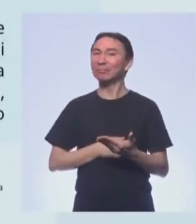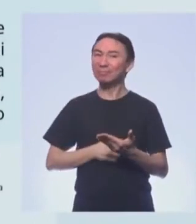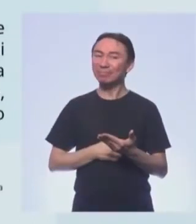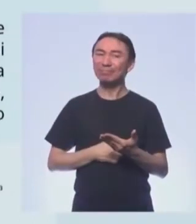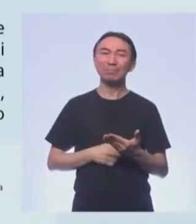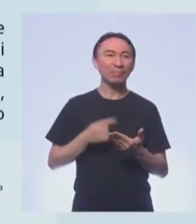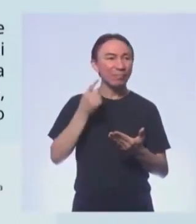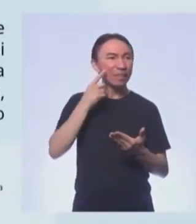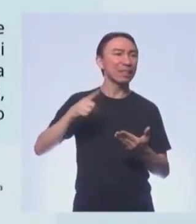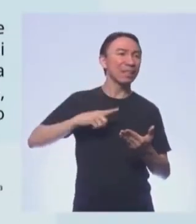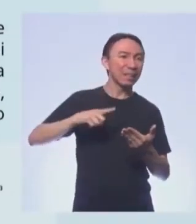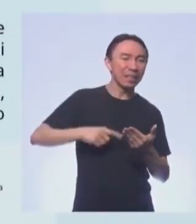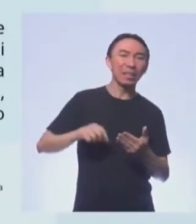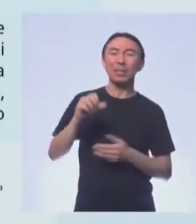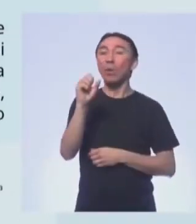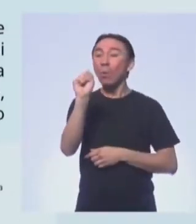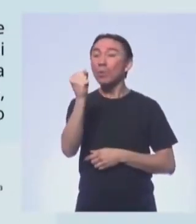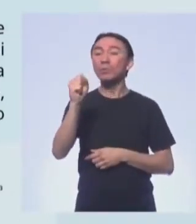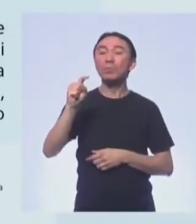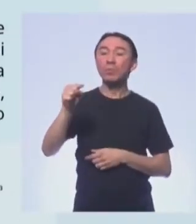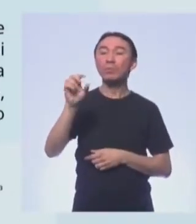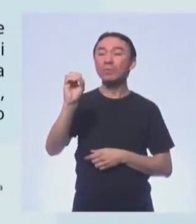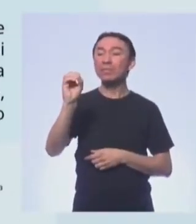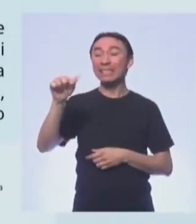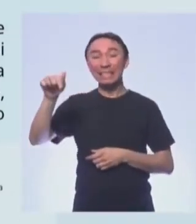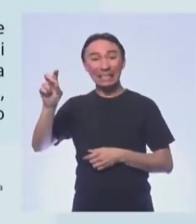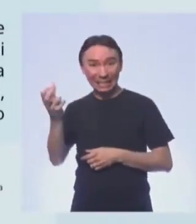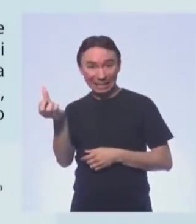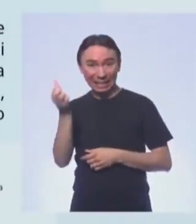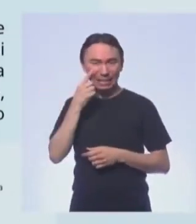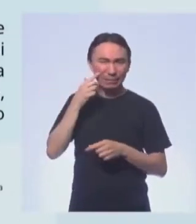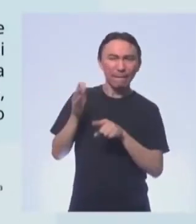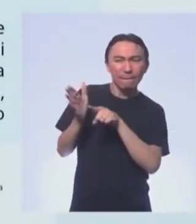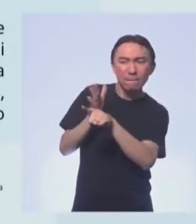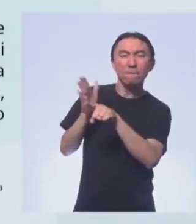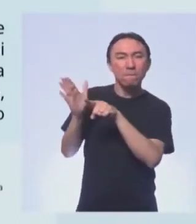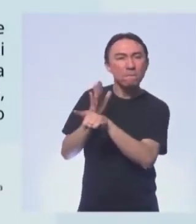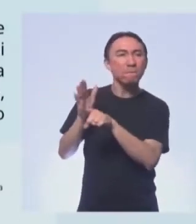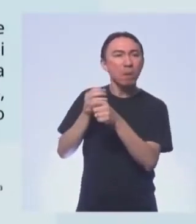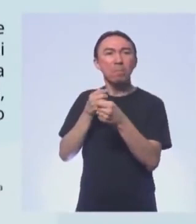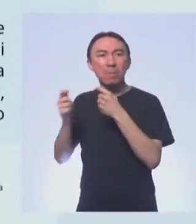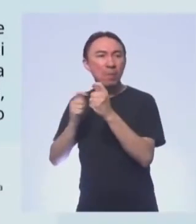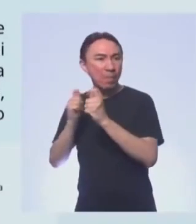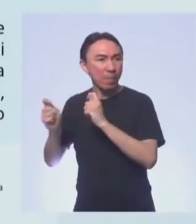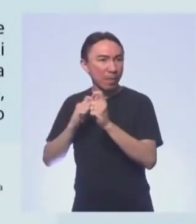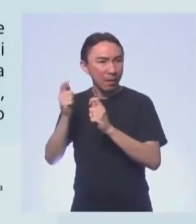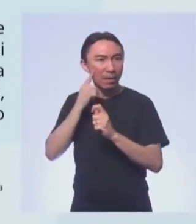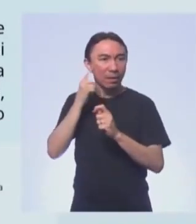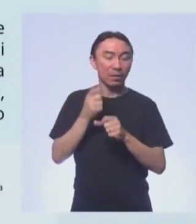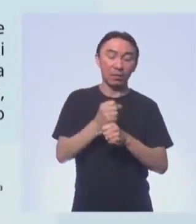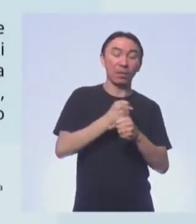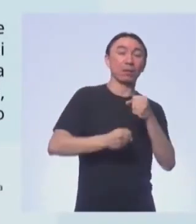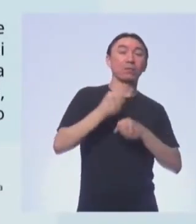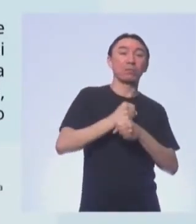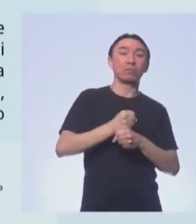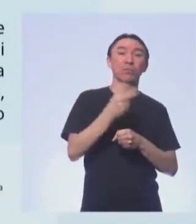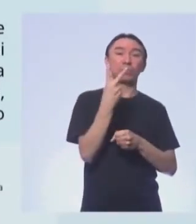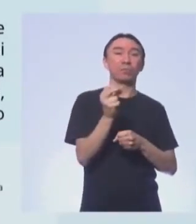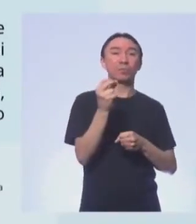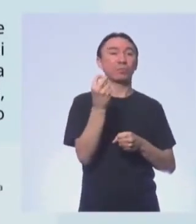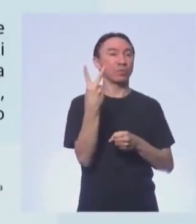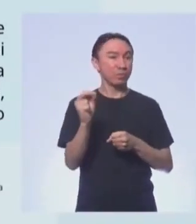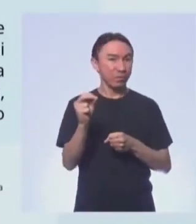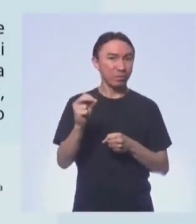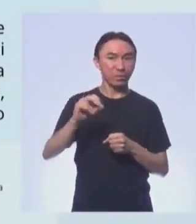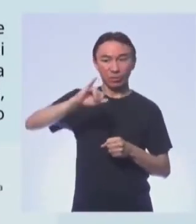feitas 8.076 entrevistas em 208 municípios entre outubro de 2019 e janeiro de 2020. A coleta de dados foi